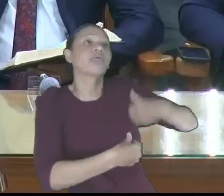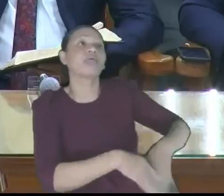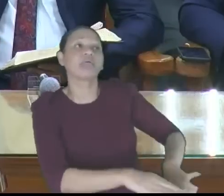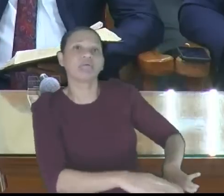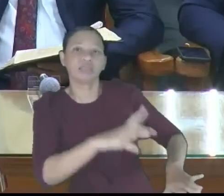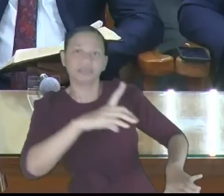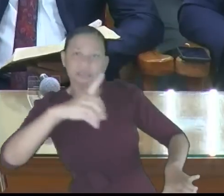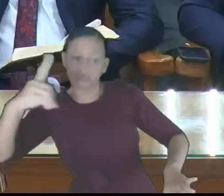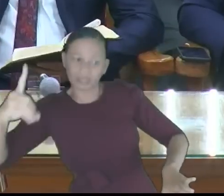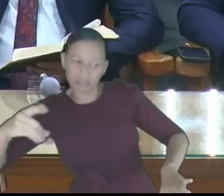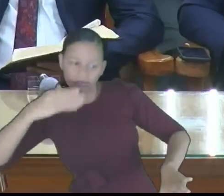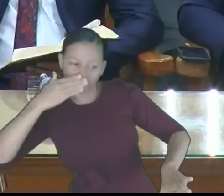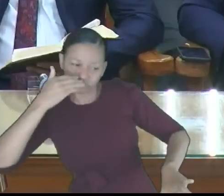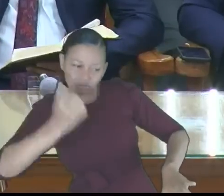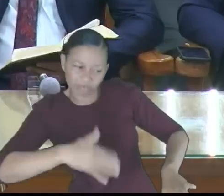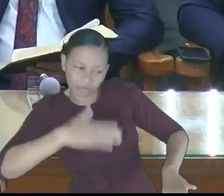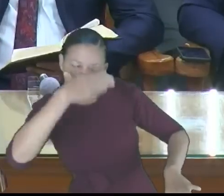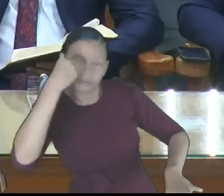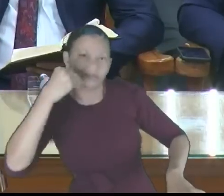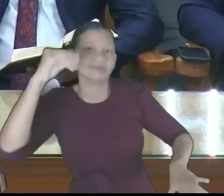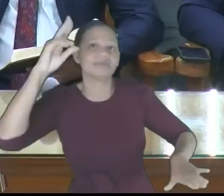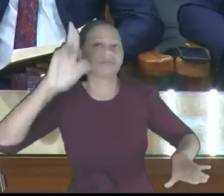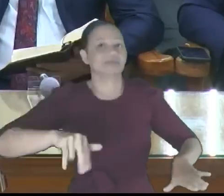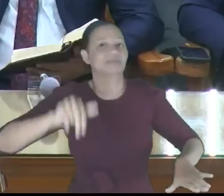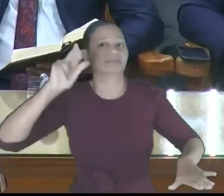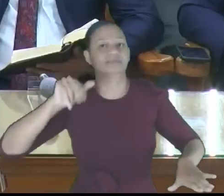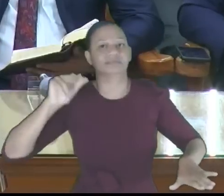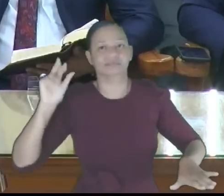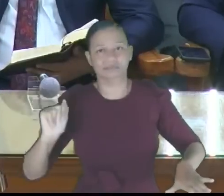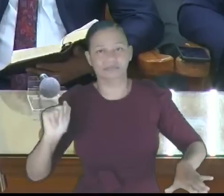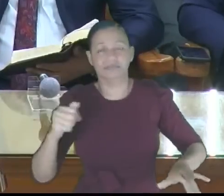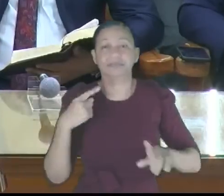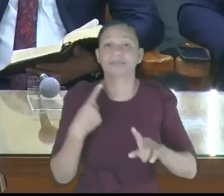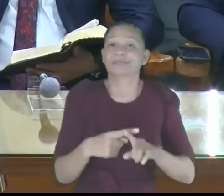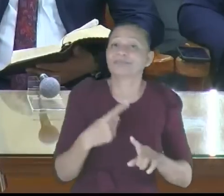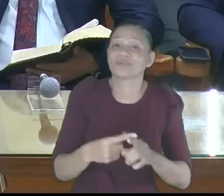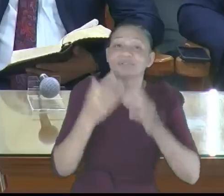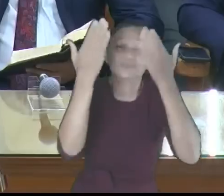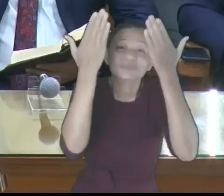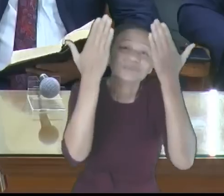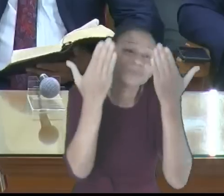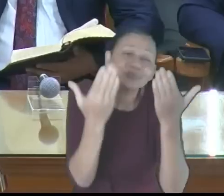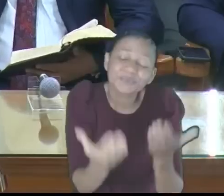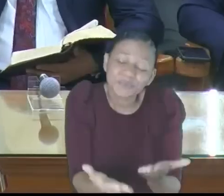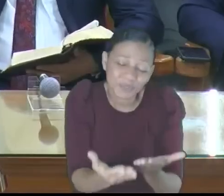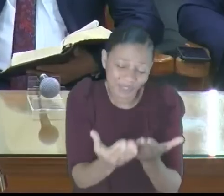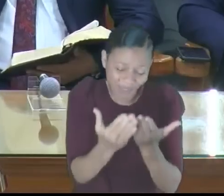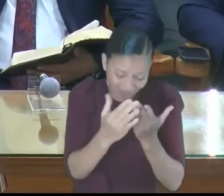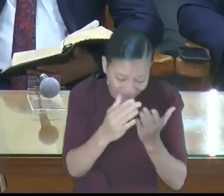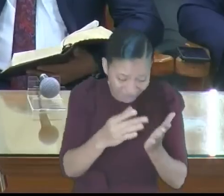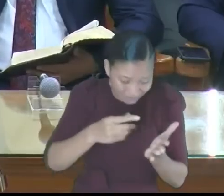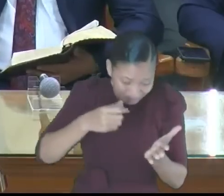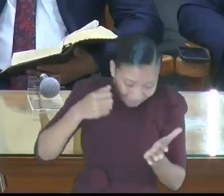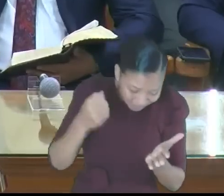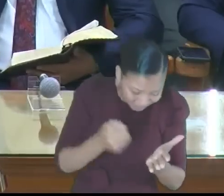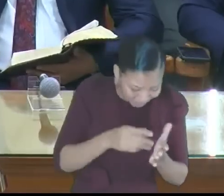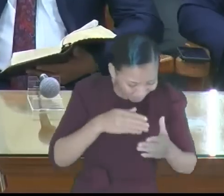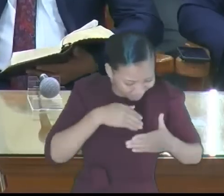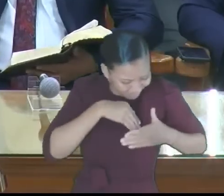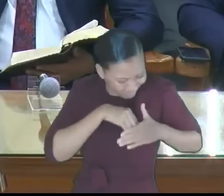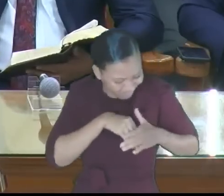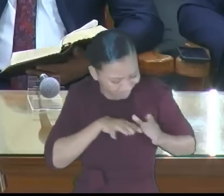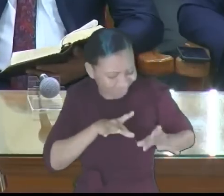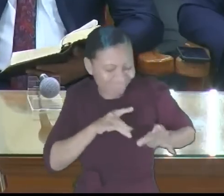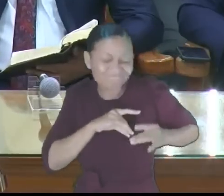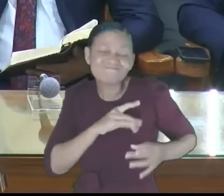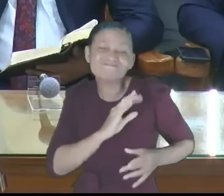me esquecerei de ti. Porque tu és um pingente. Tu estás no meu coração.